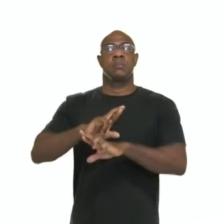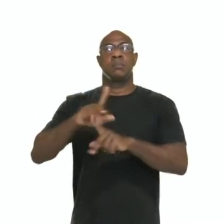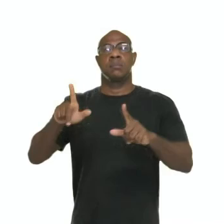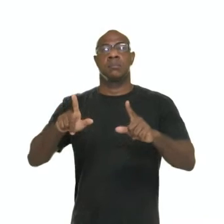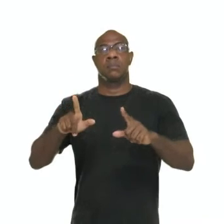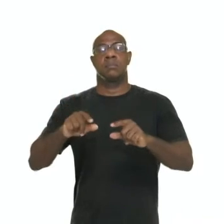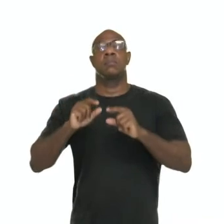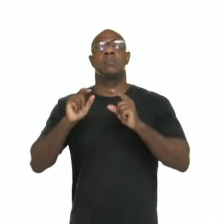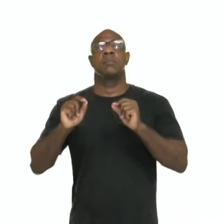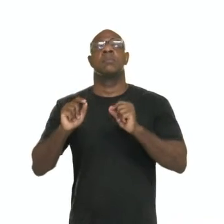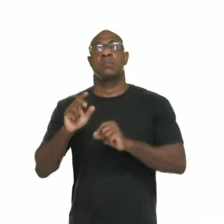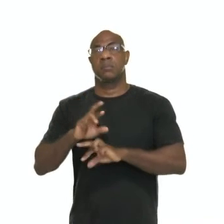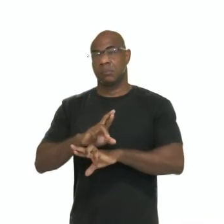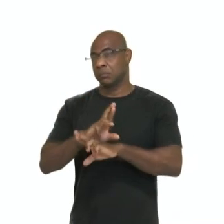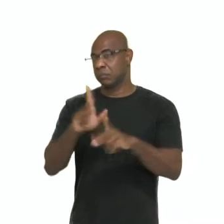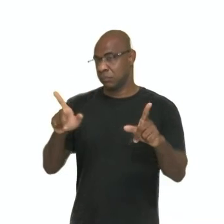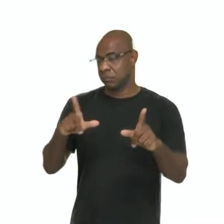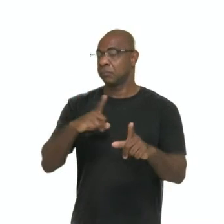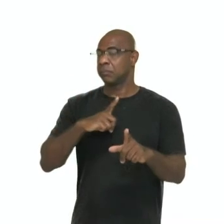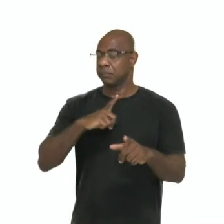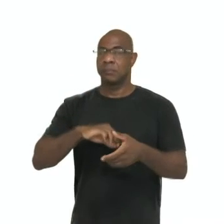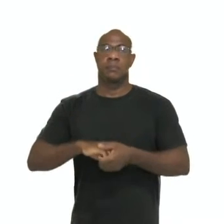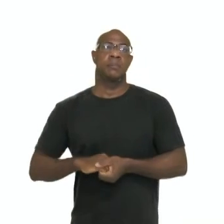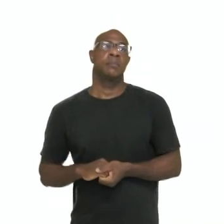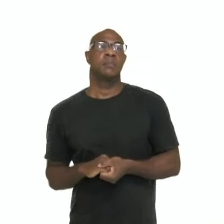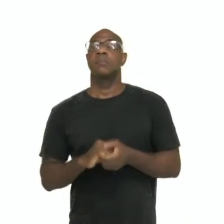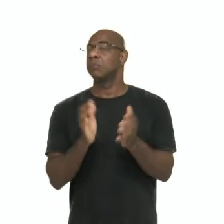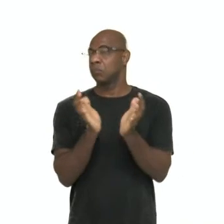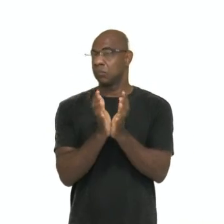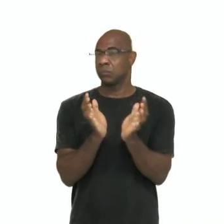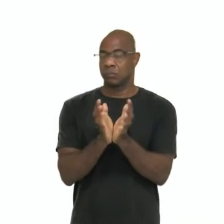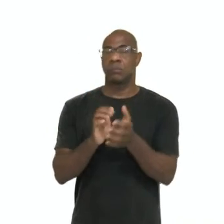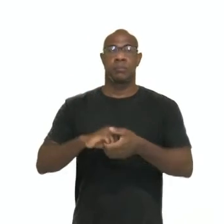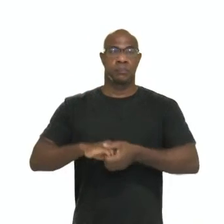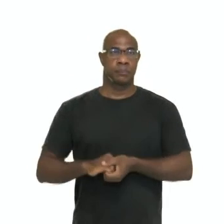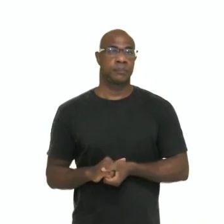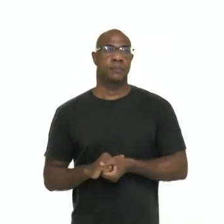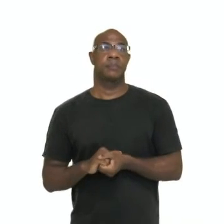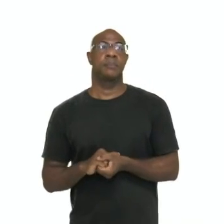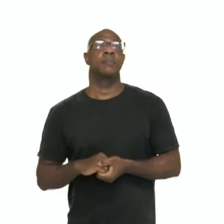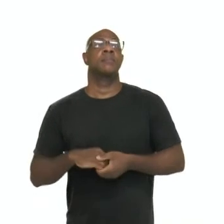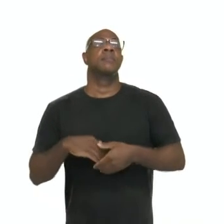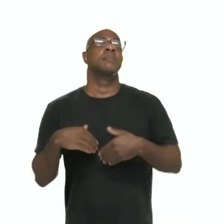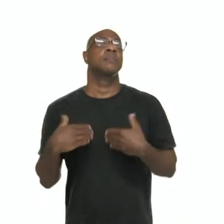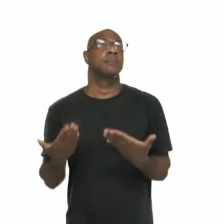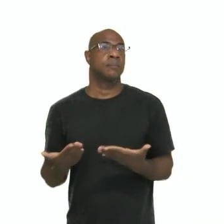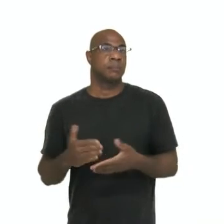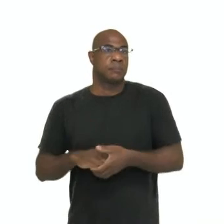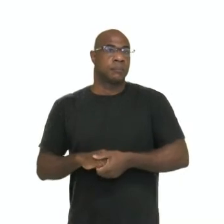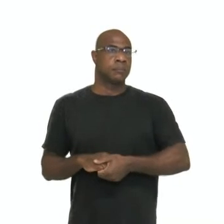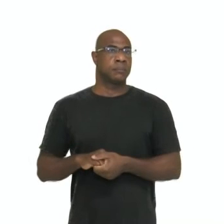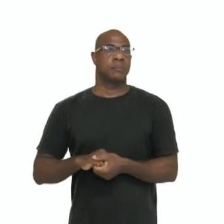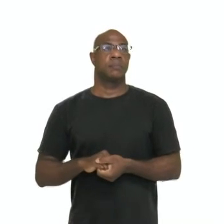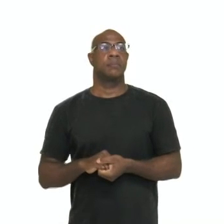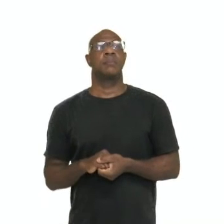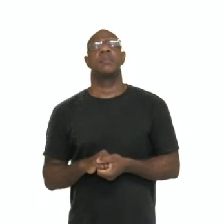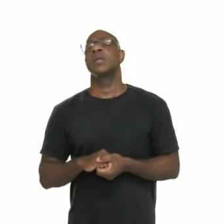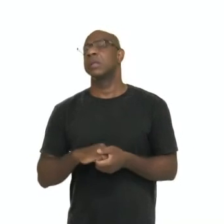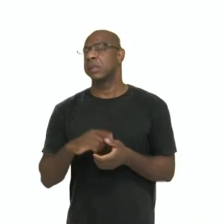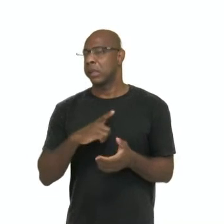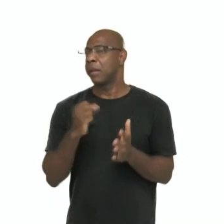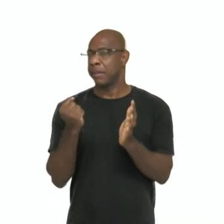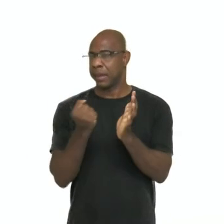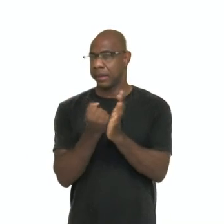morfológicas. Então, ali desse aspecto, né, físico deles, que são bem marcantes. Que em